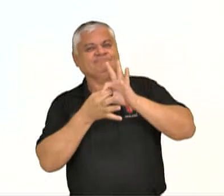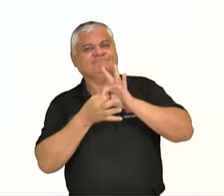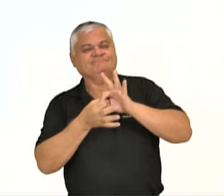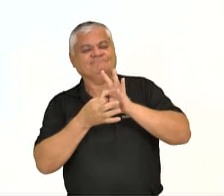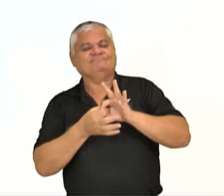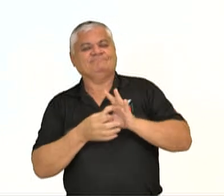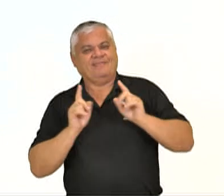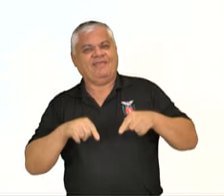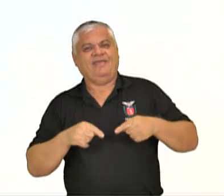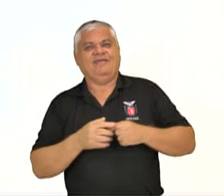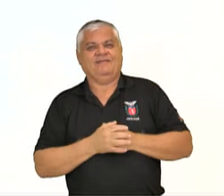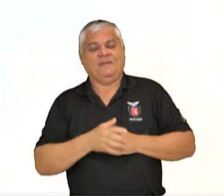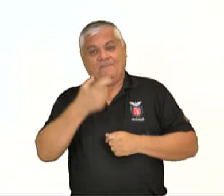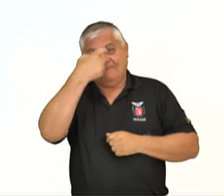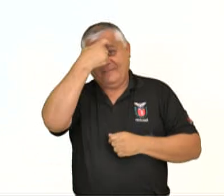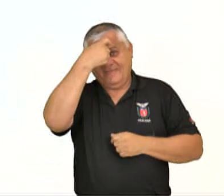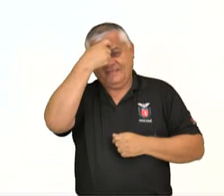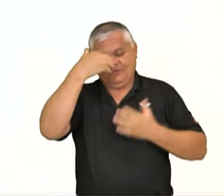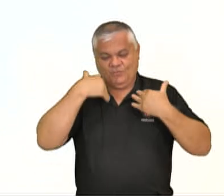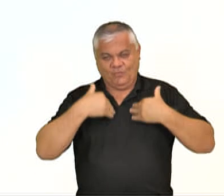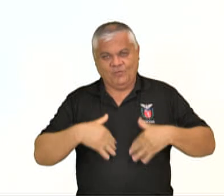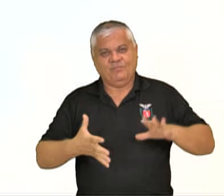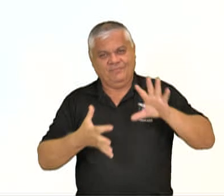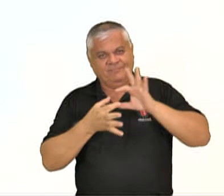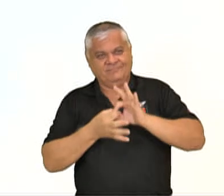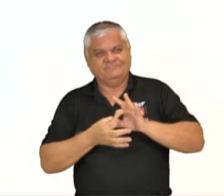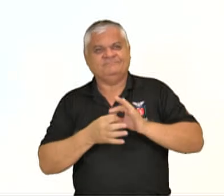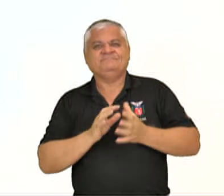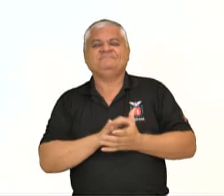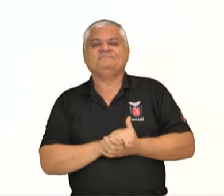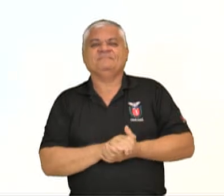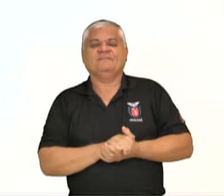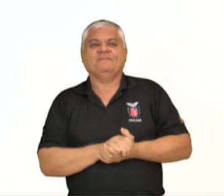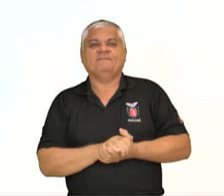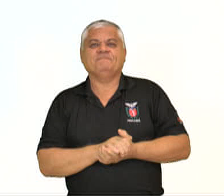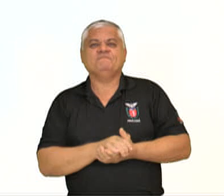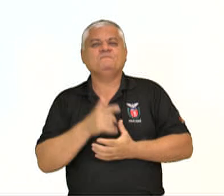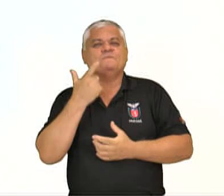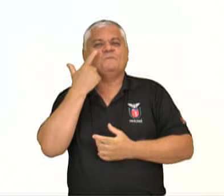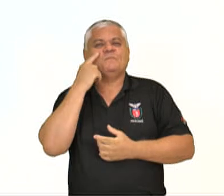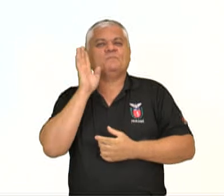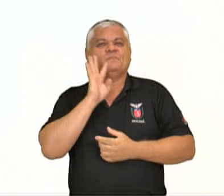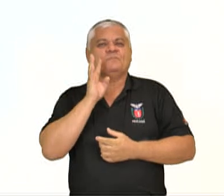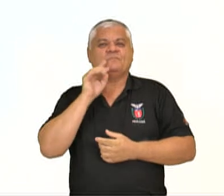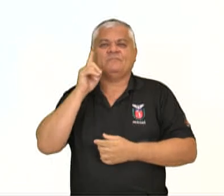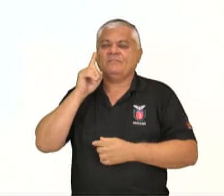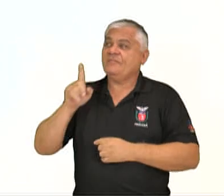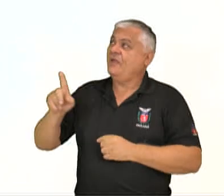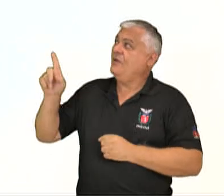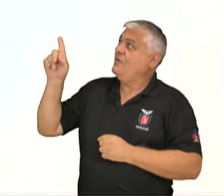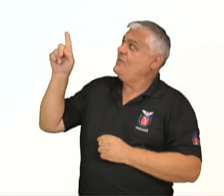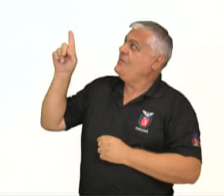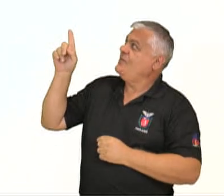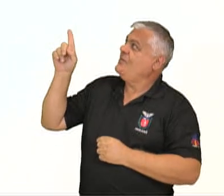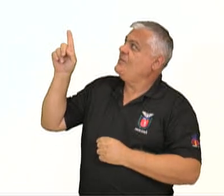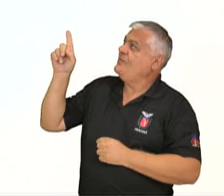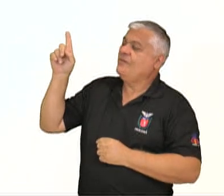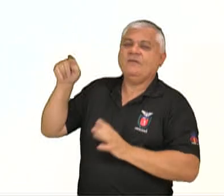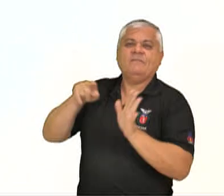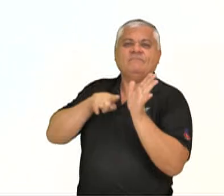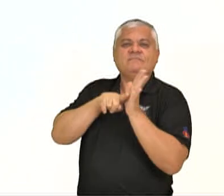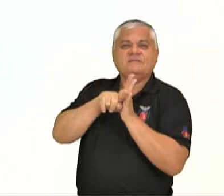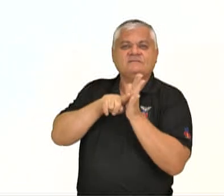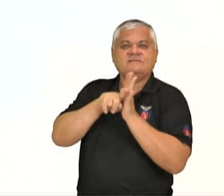estado do nosso corpo, na nossa mente e no nosso corpo. Olha que interessante isso aqui que eu trouxe para você. Eu achei uma